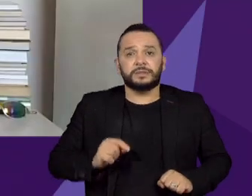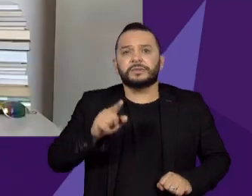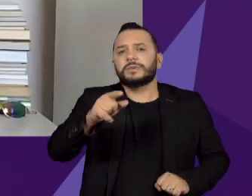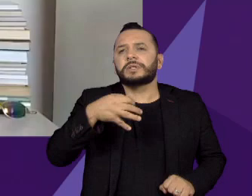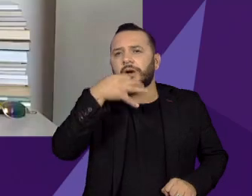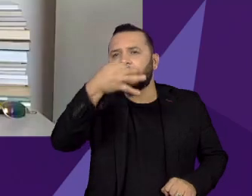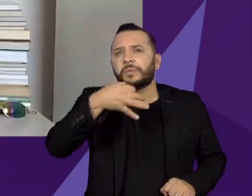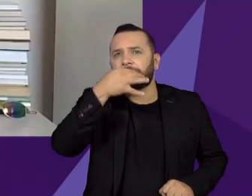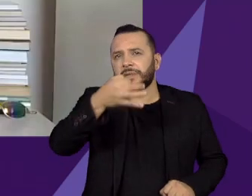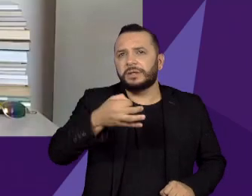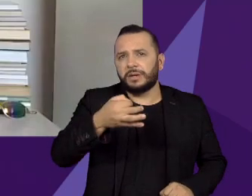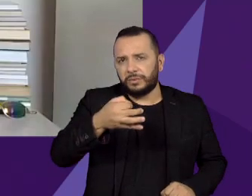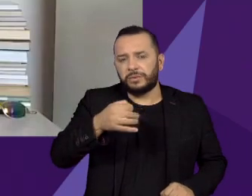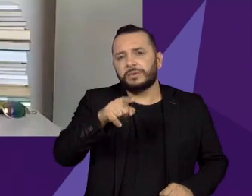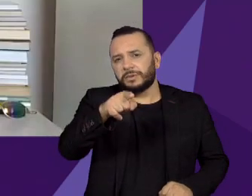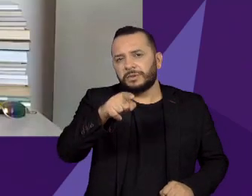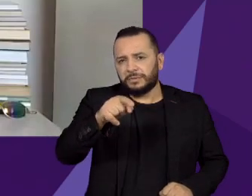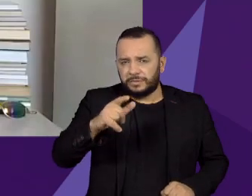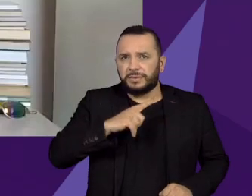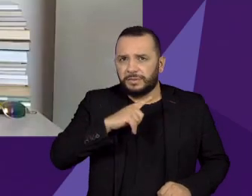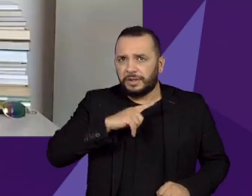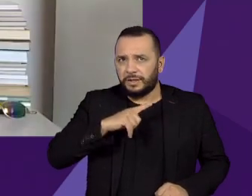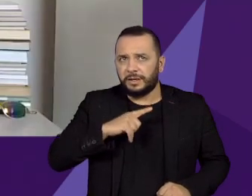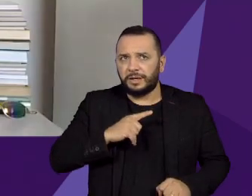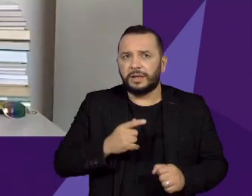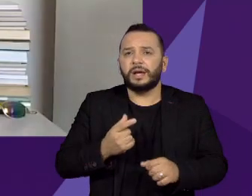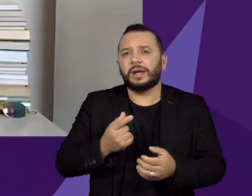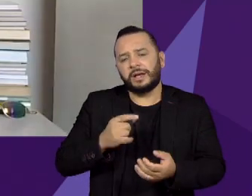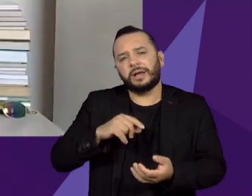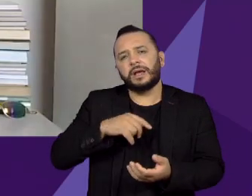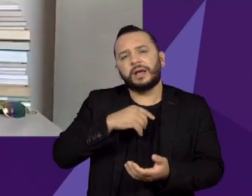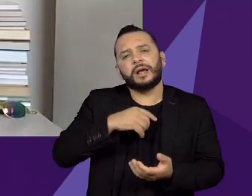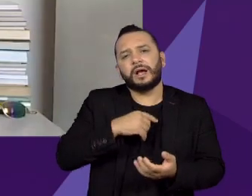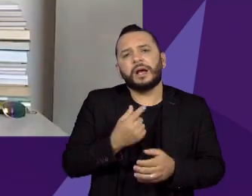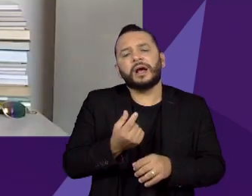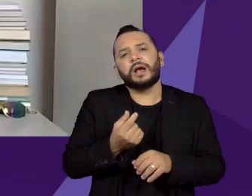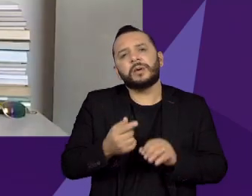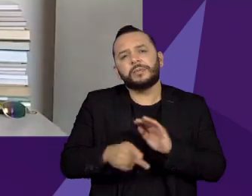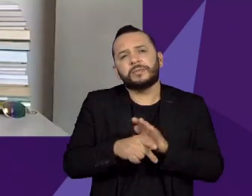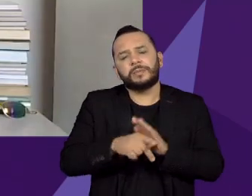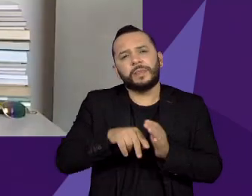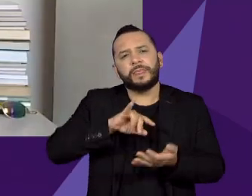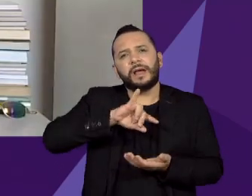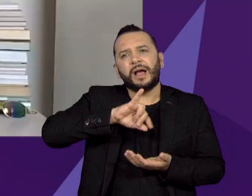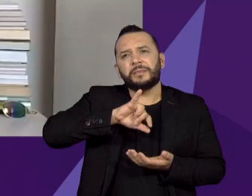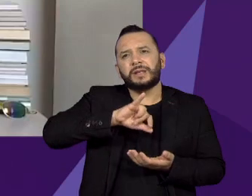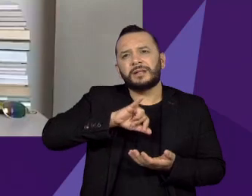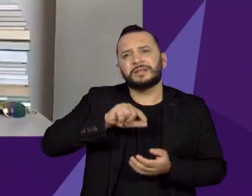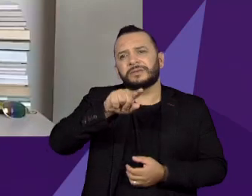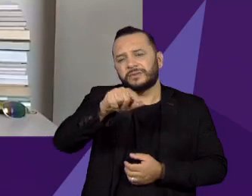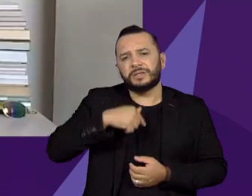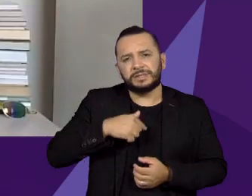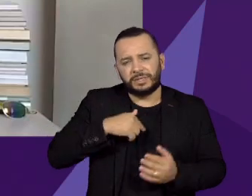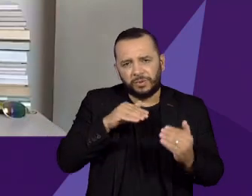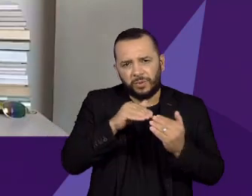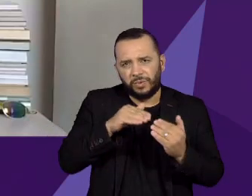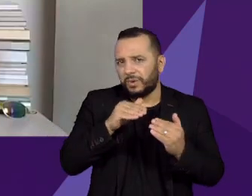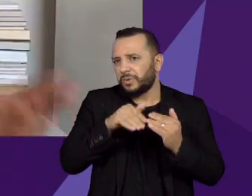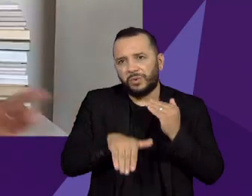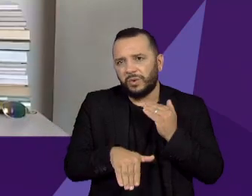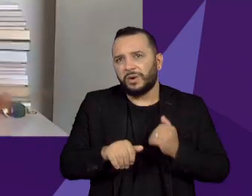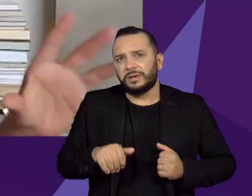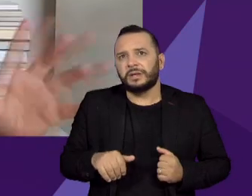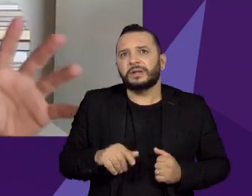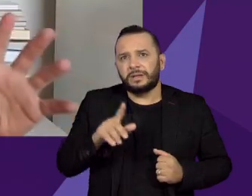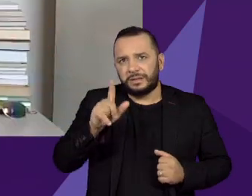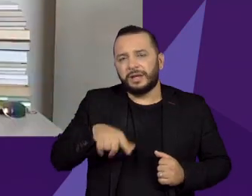posicionamento diante do sistema capitalista? Você é a favor ou contra o sistema capitalista? Essa é a questão central que está aí no